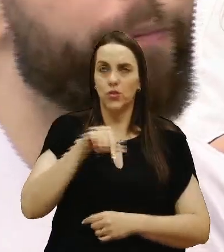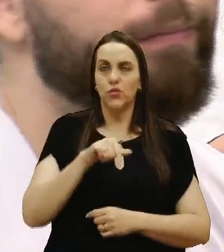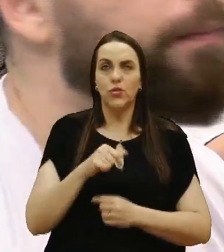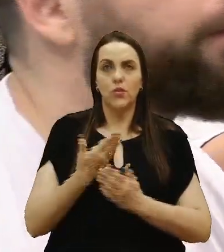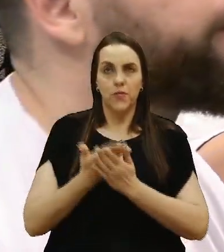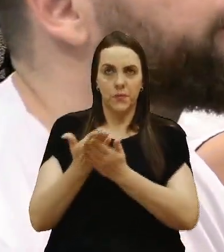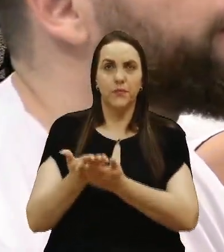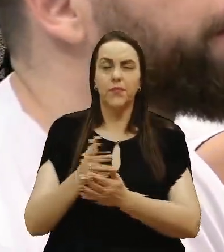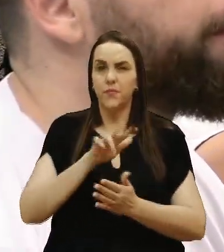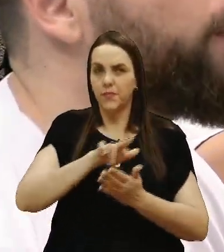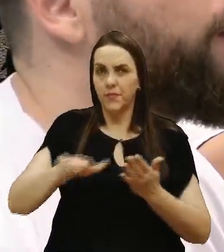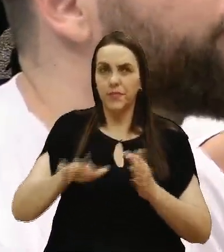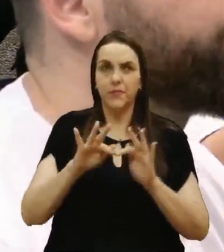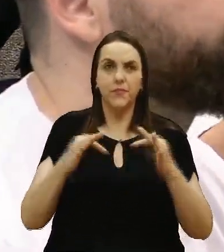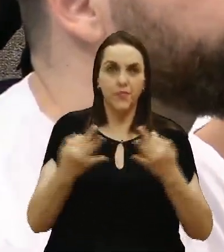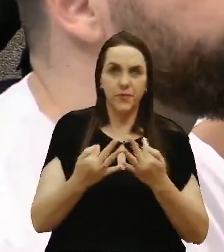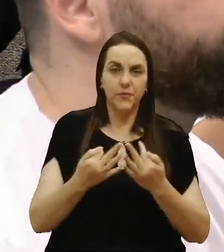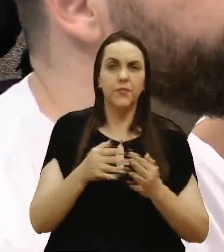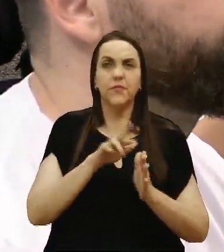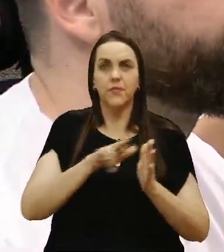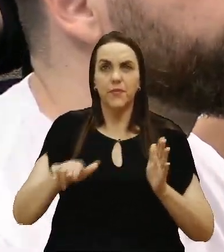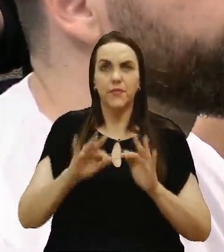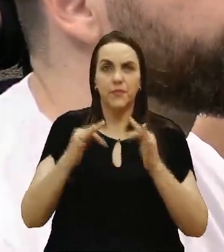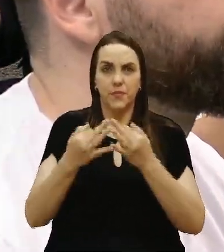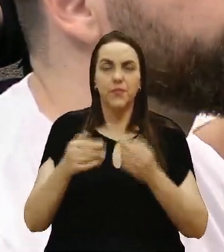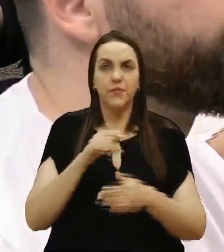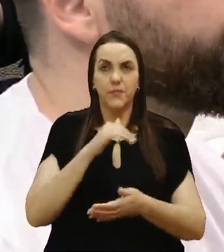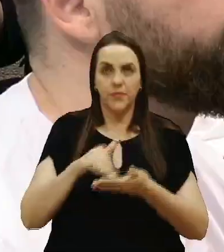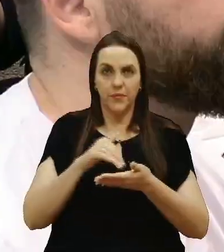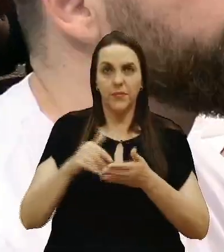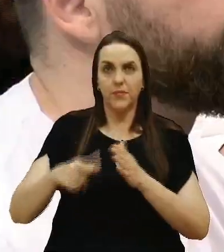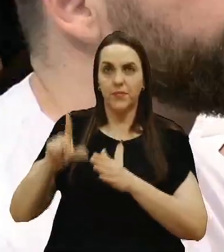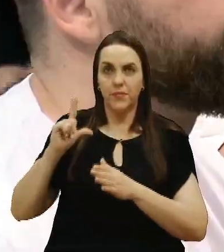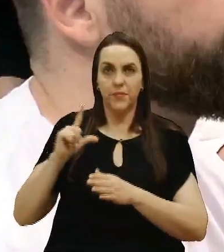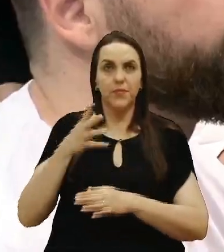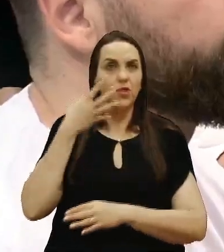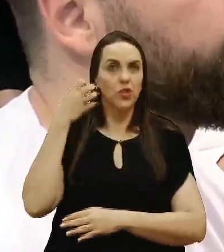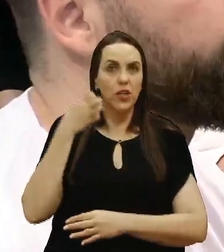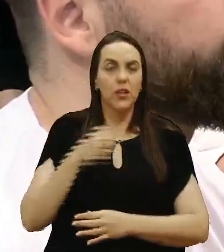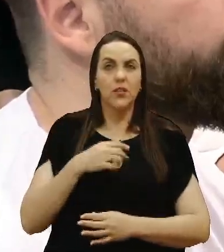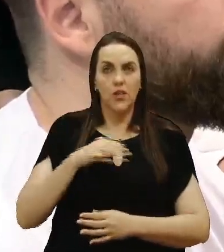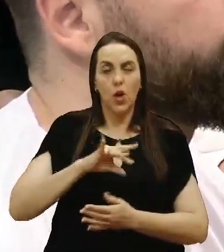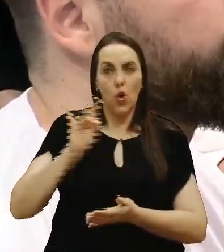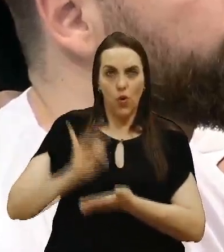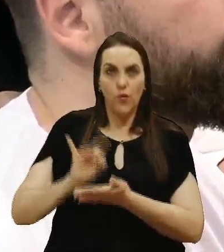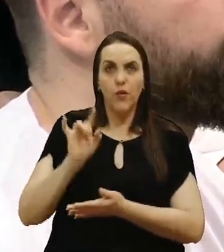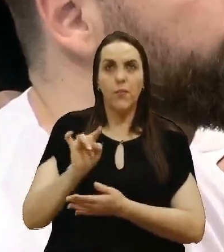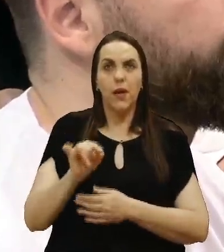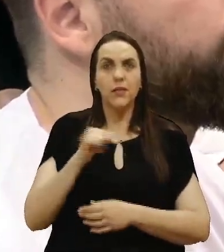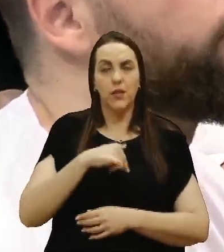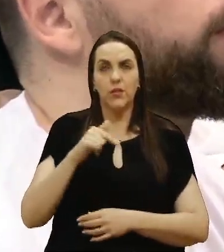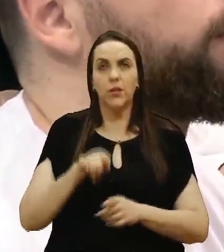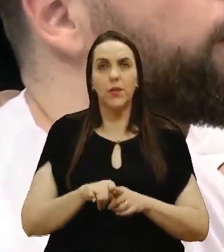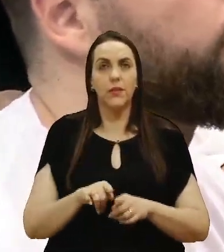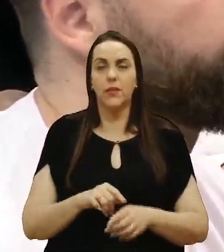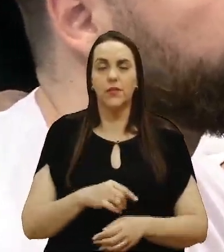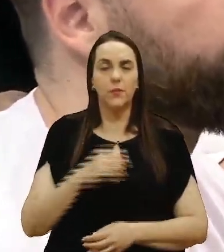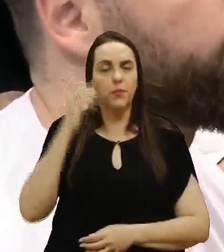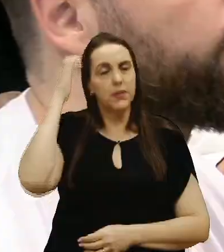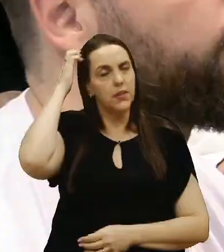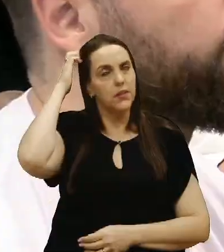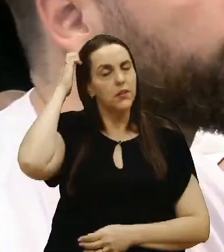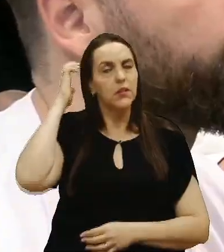diversas famílias, e diversas famílias, o secretário anterior, o Jack, né, tinha confirmado que assim que viesse a licitação que estava